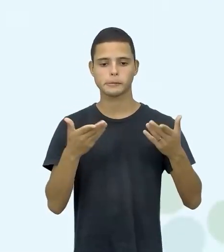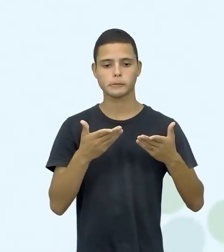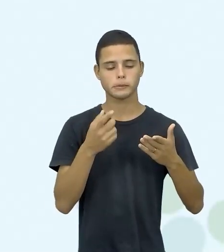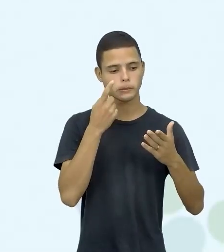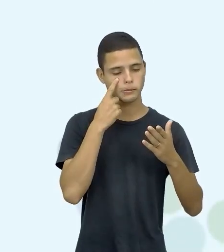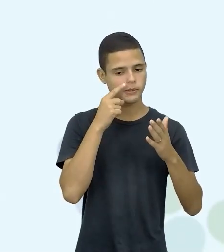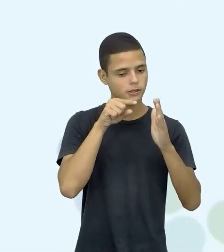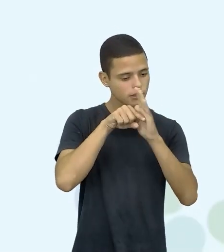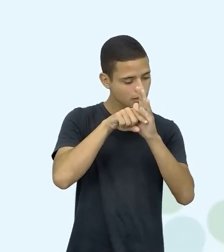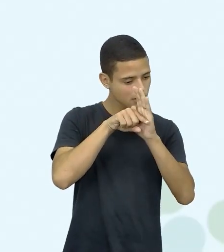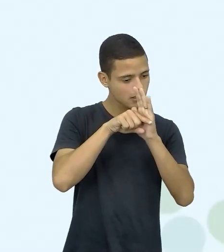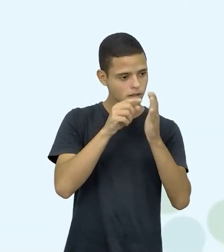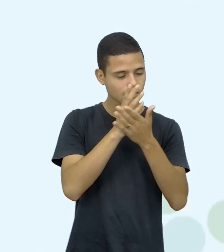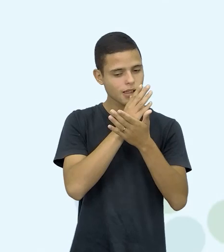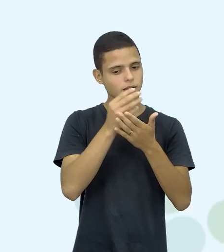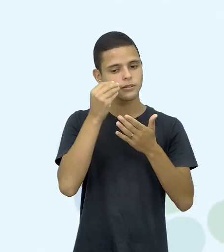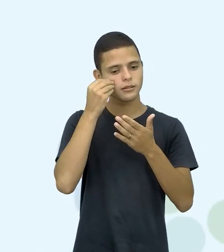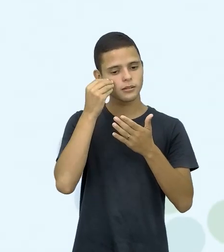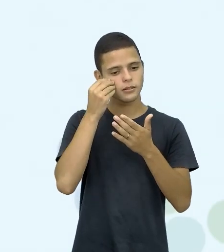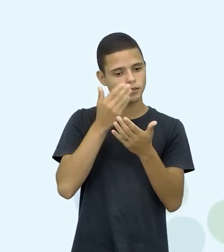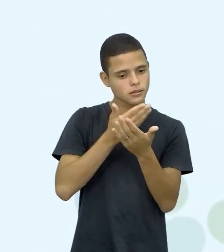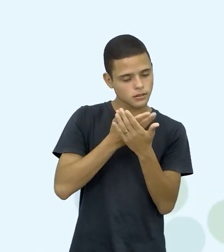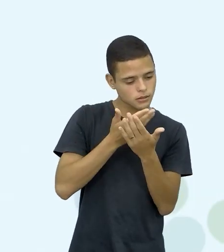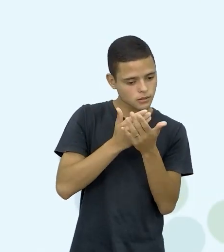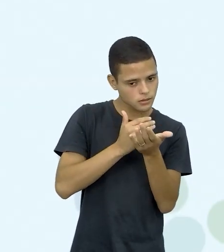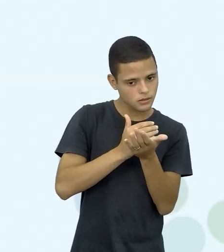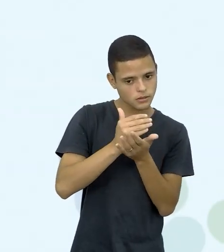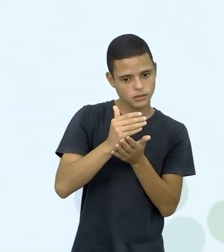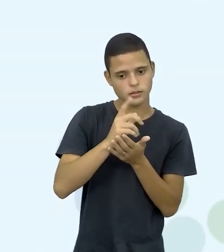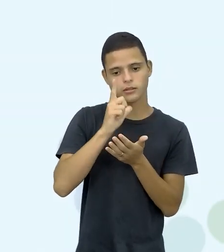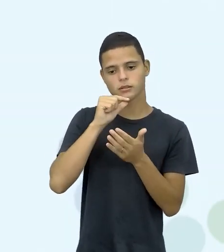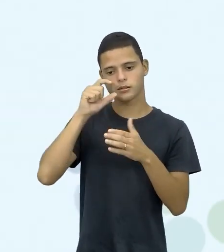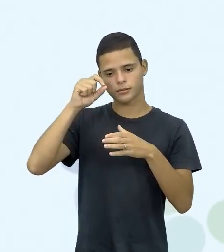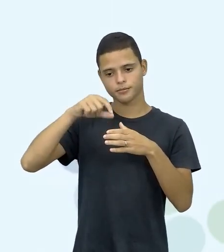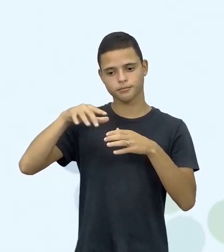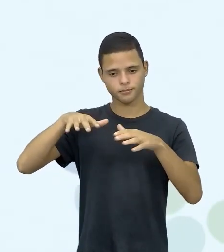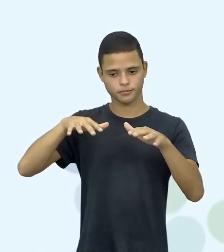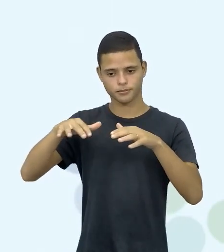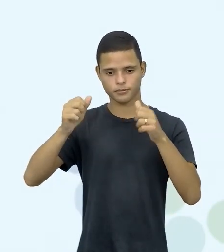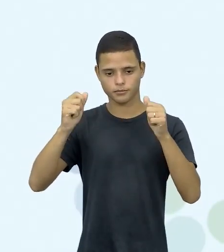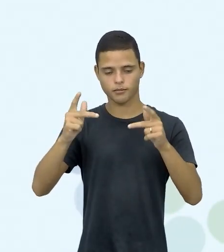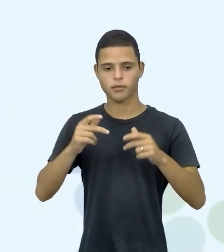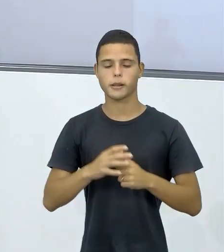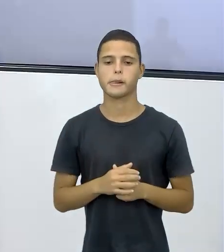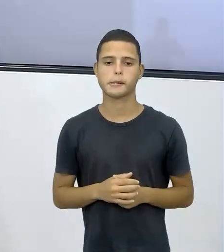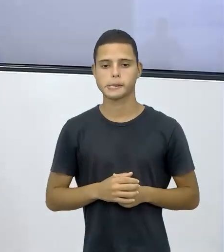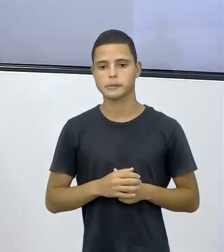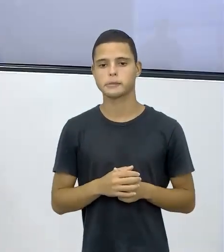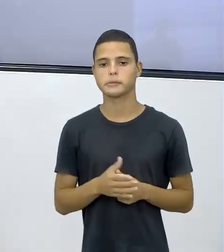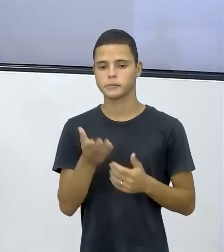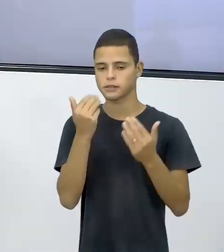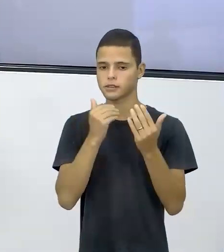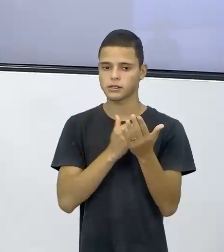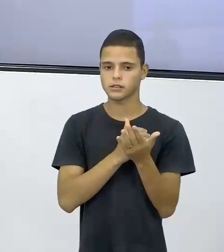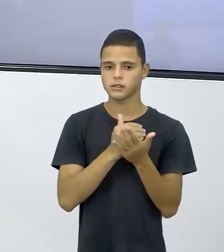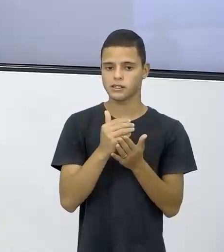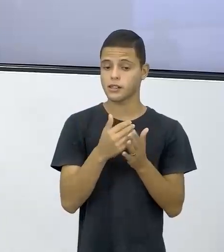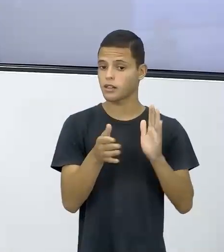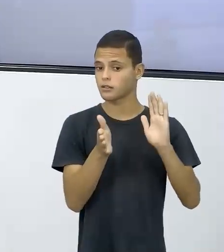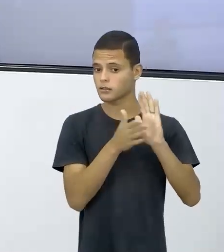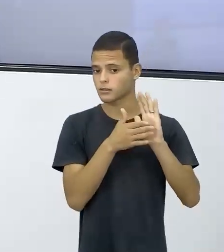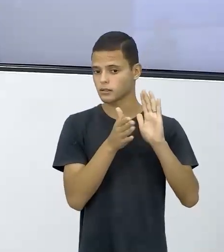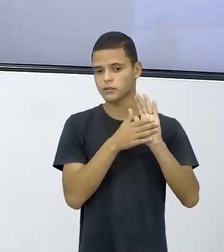dados experimentais a partir do estudo do movimento de uma gota de água. Tá bom? Então, para começar, ó, olha a nossa proposta